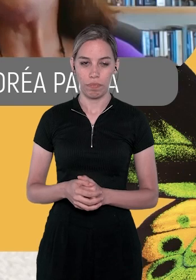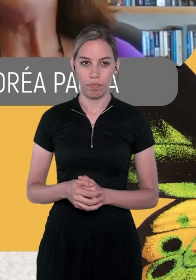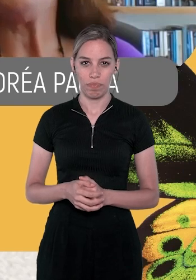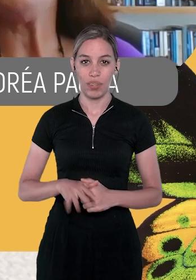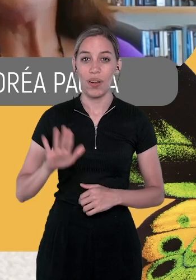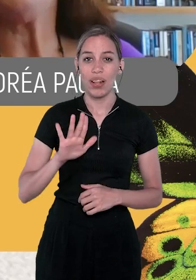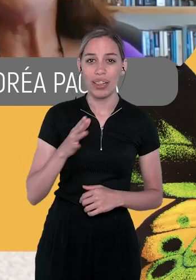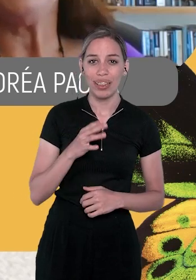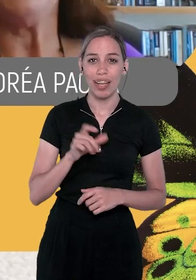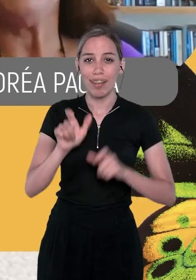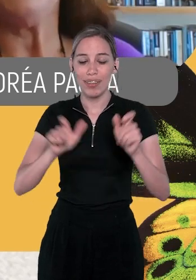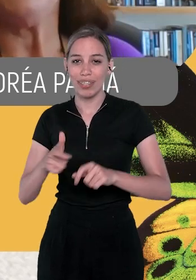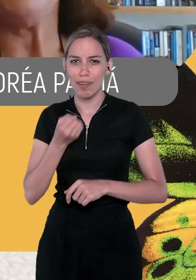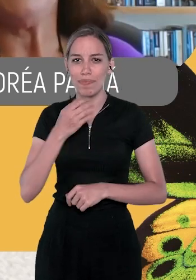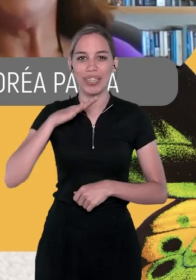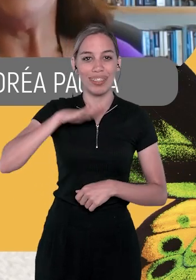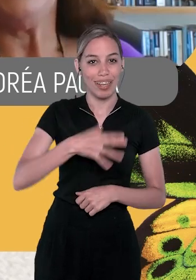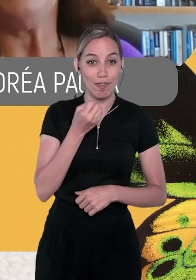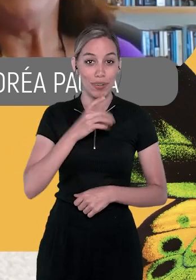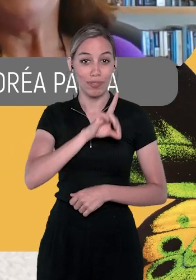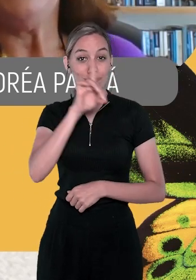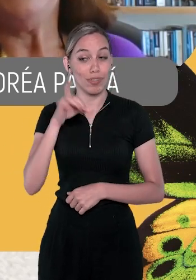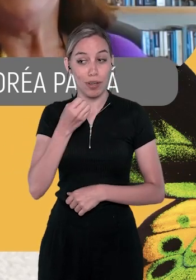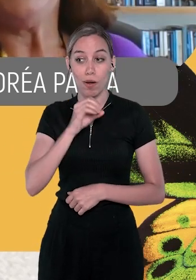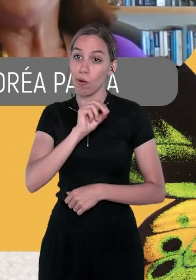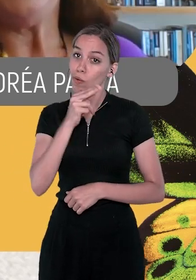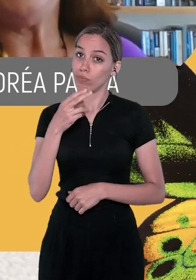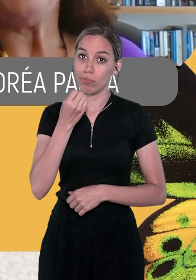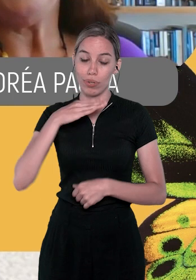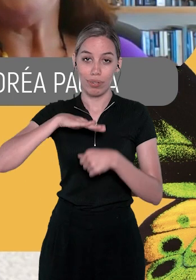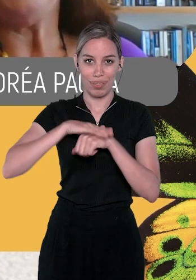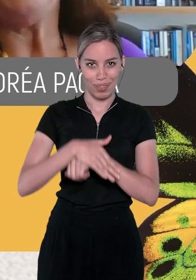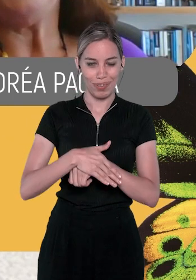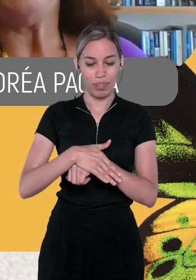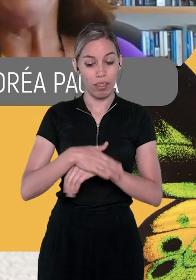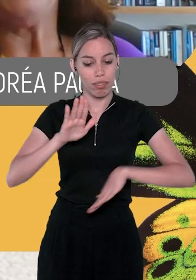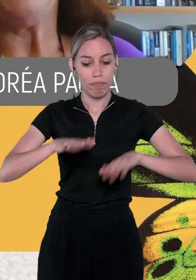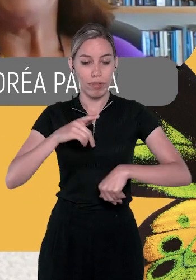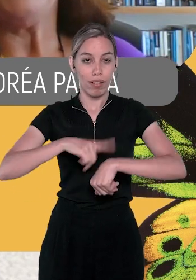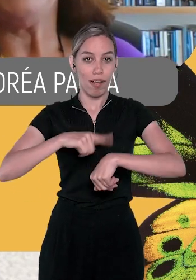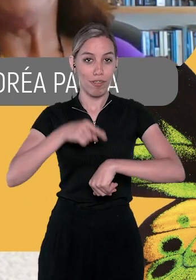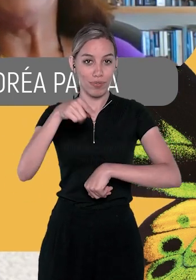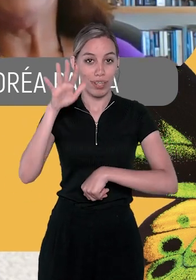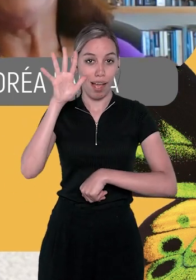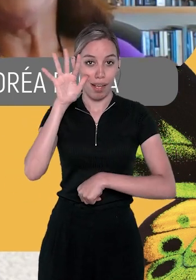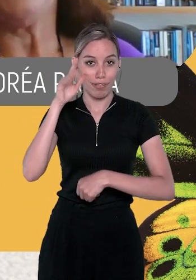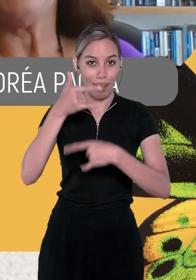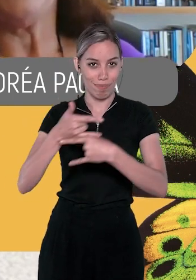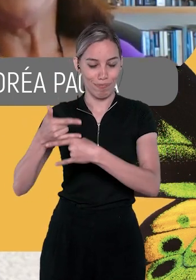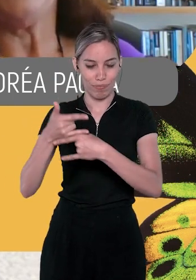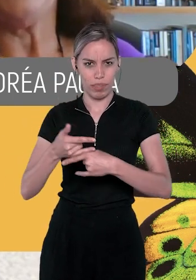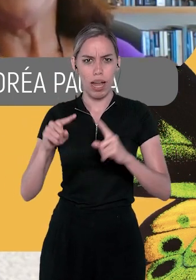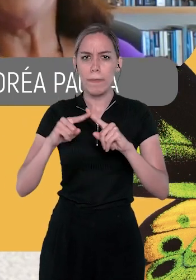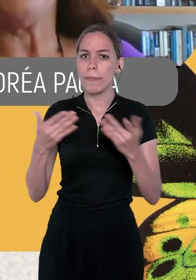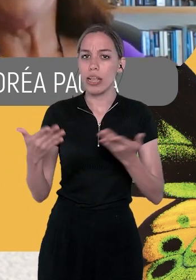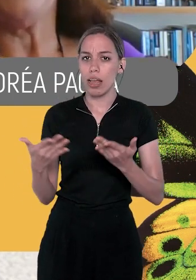Olá, gente, muito boa tarde, muito bom dia ou boa noite, é claro. Depende da hora que você assistir essa live, mas agora a gente está